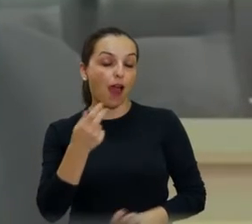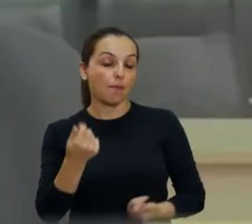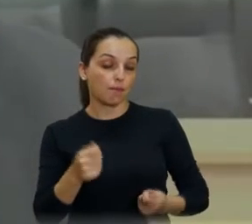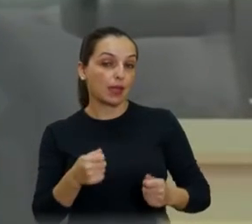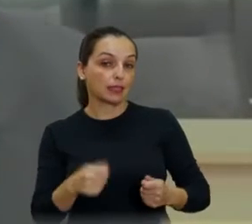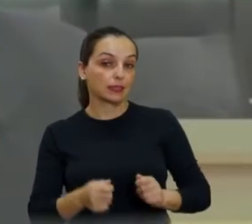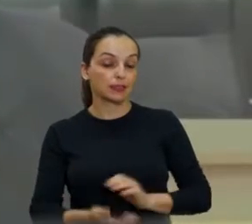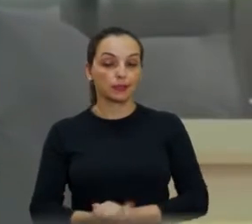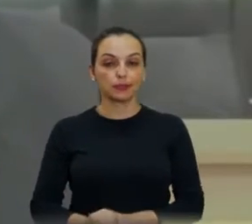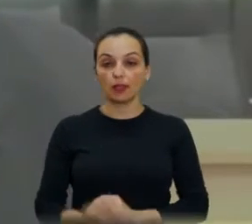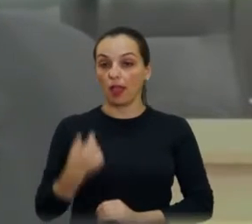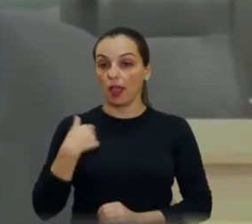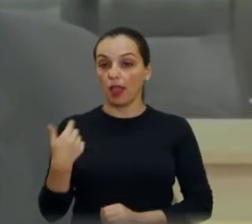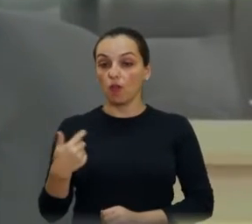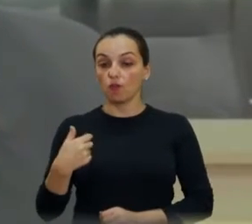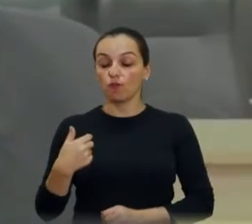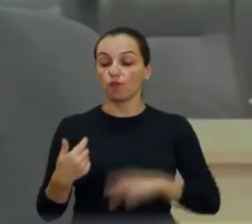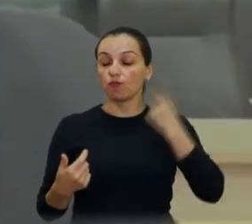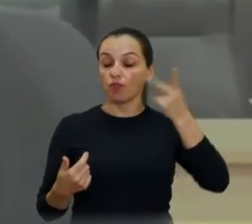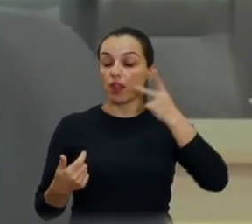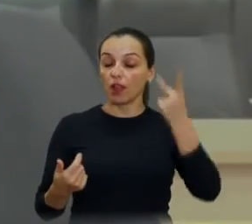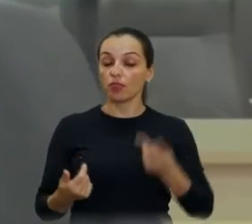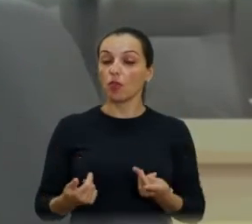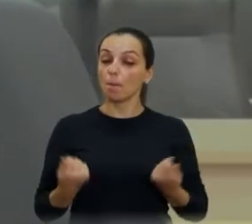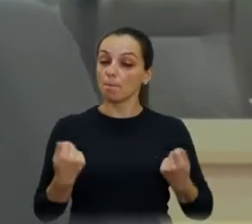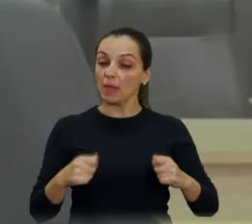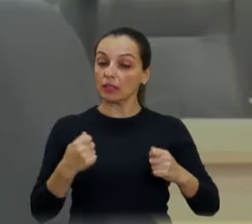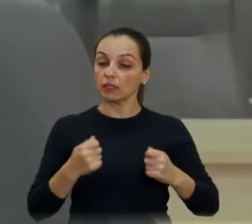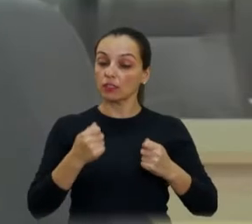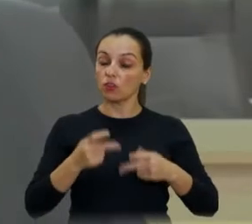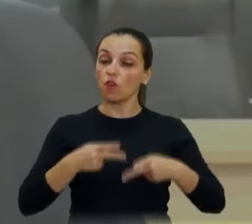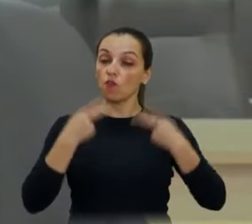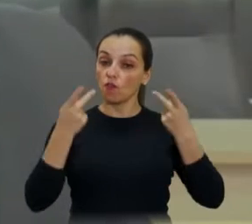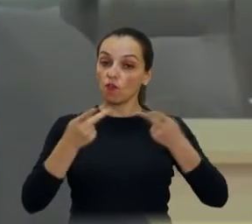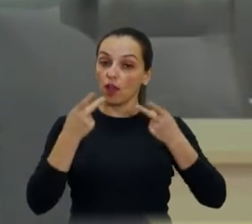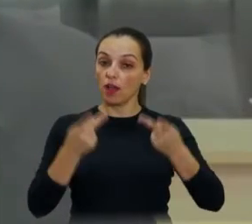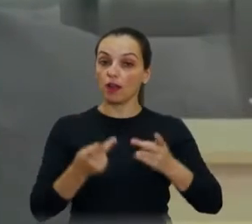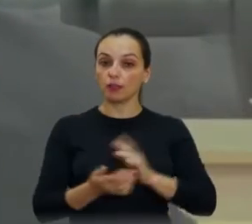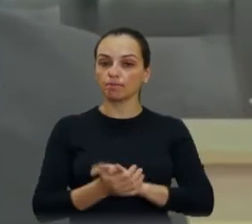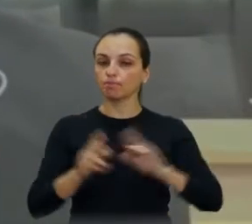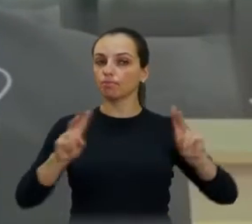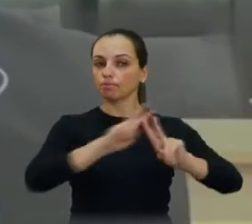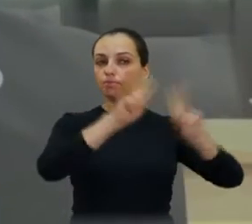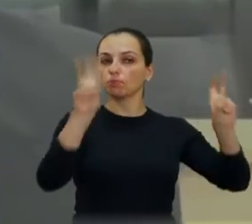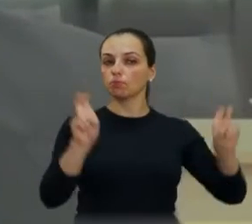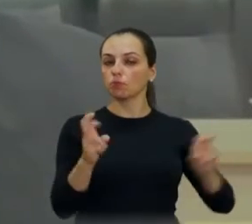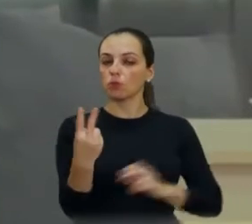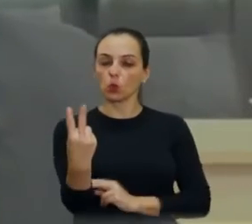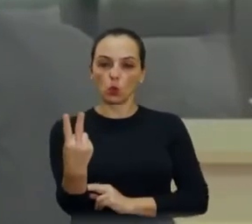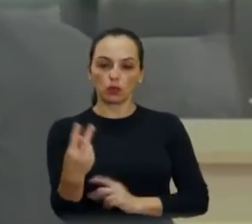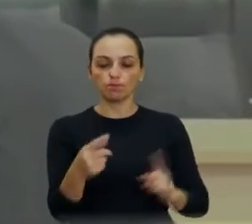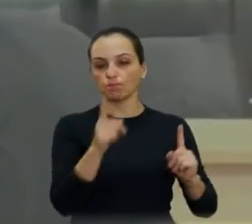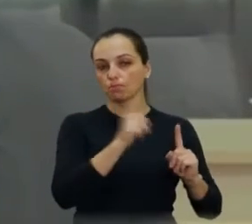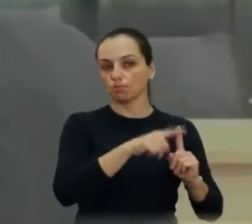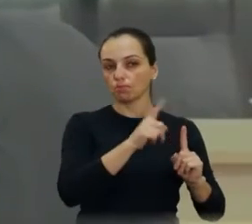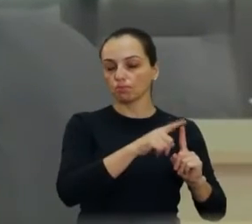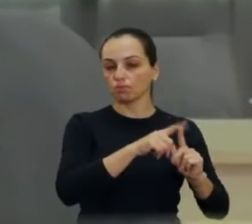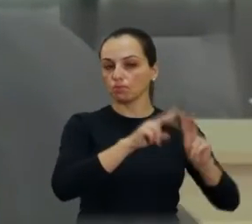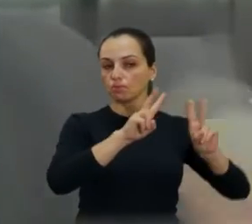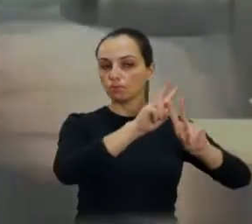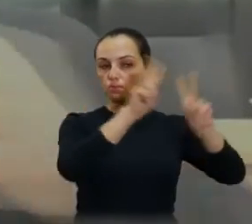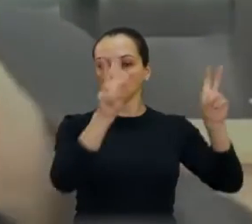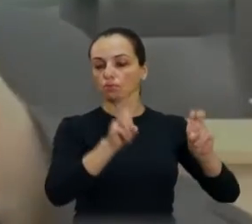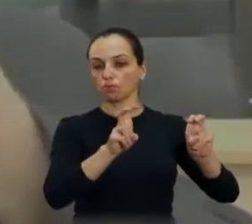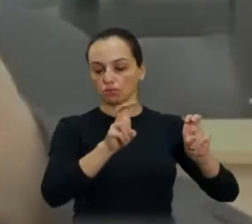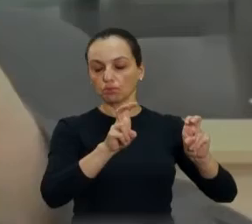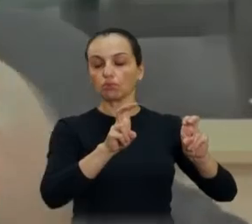Eu não sou digno de estar nessa posição se não me pronunciar em dois temas, né? Primeiro, o